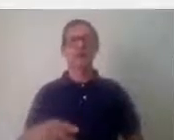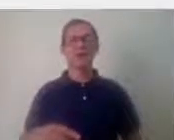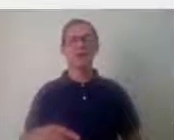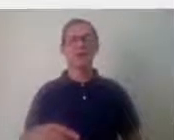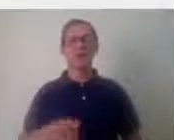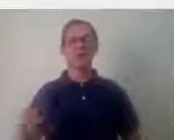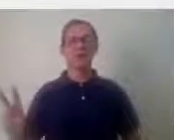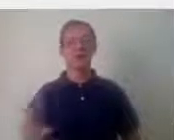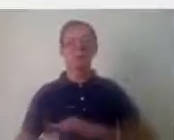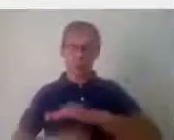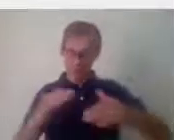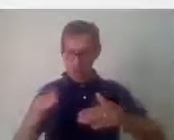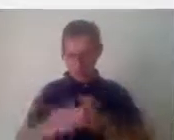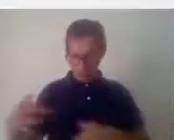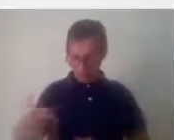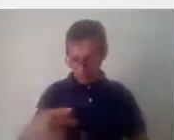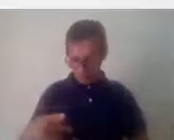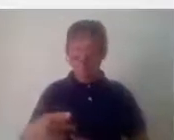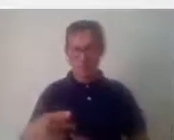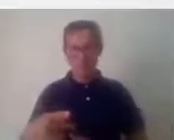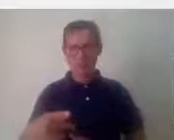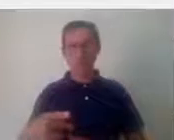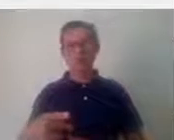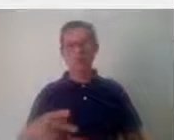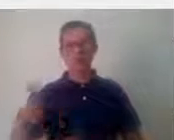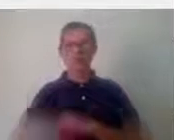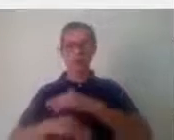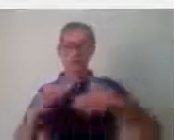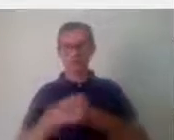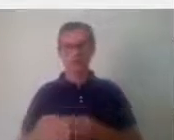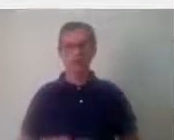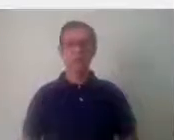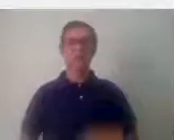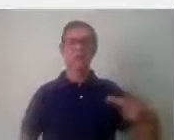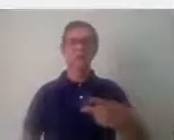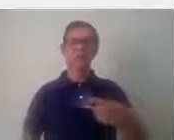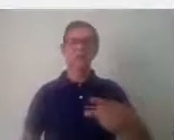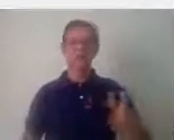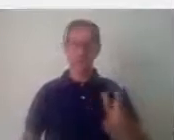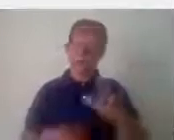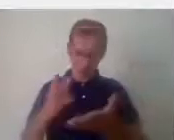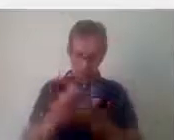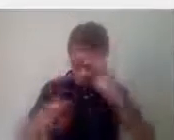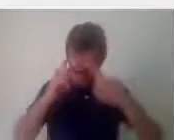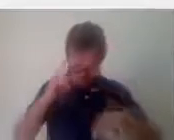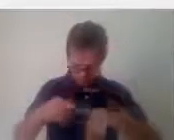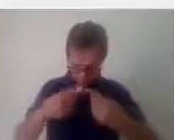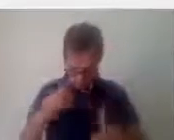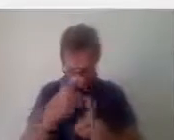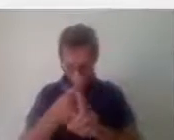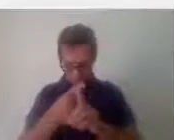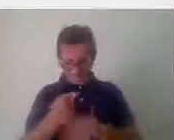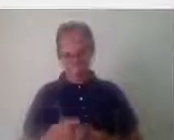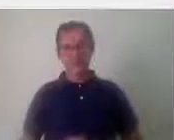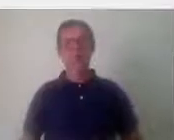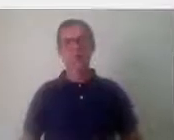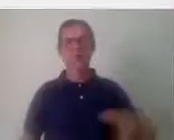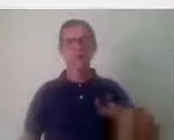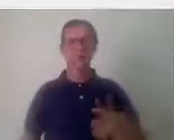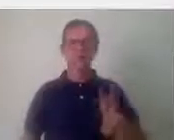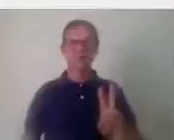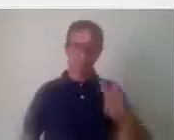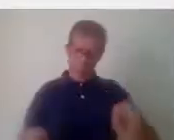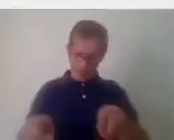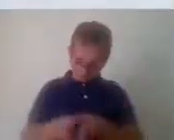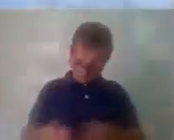absoluto. Ele é o maior de todos. E o mínimo local é a mesma ideia, né? Para você encontrar aí o mínimo local, você